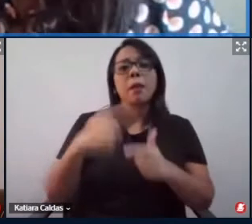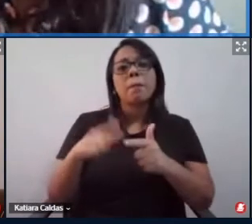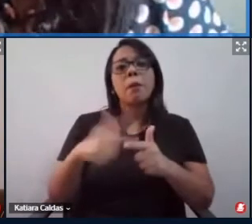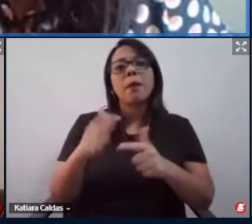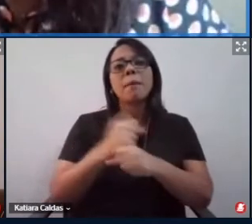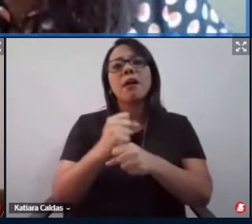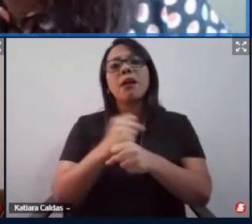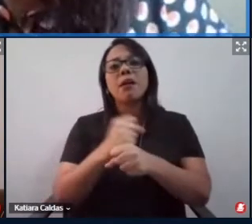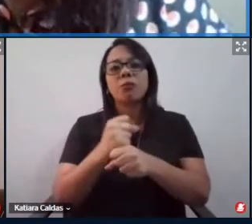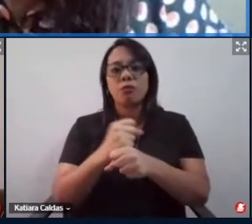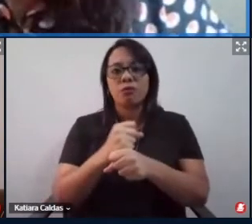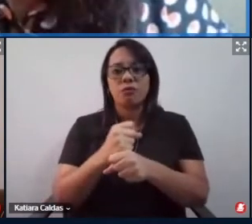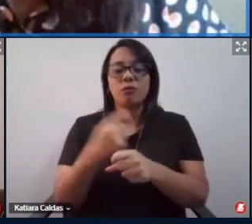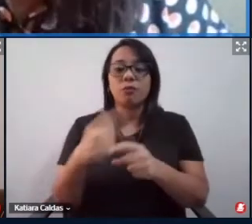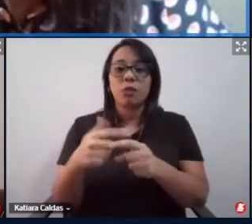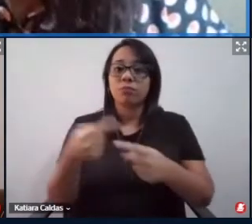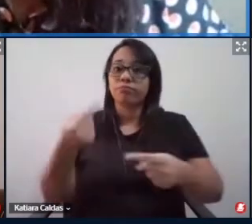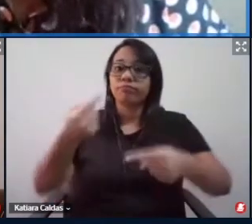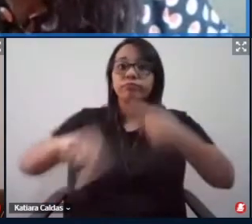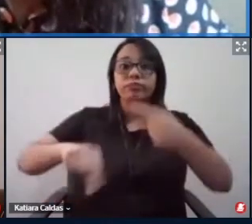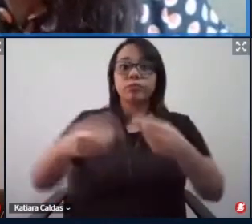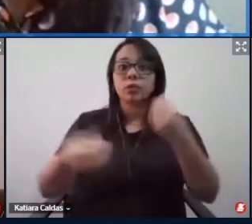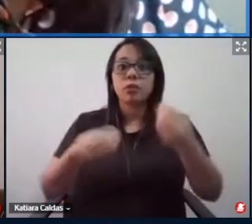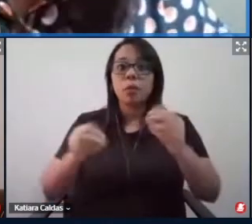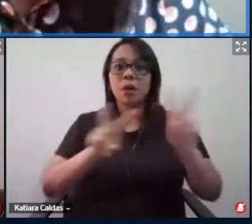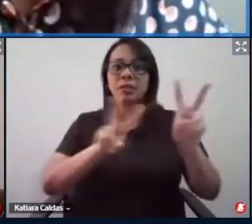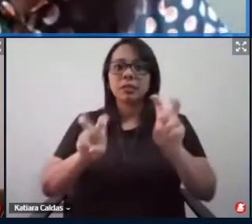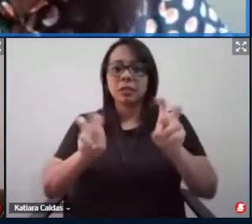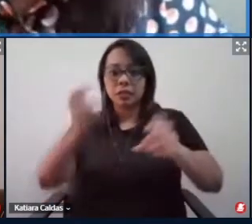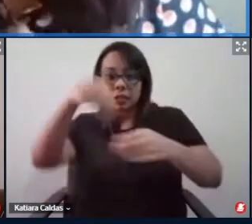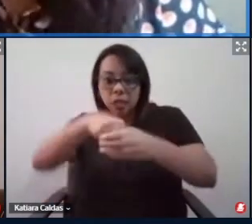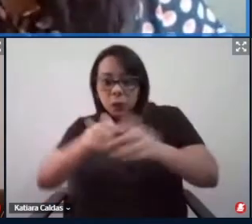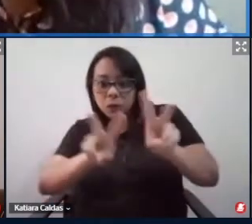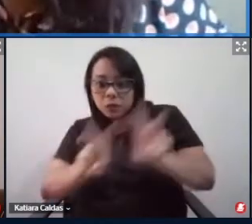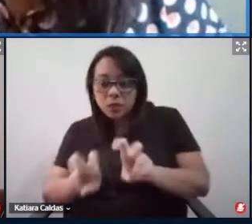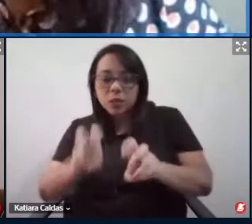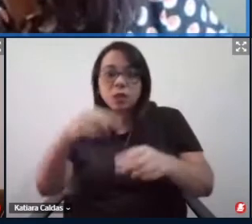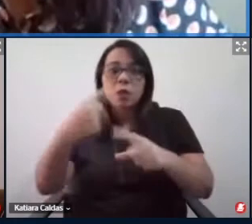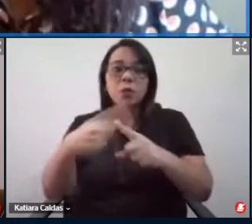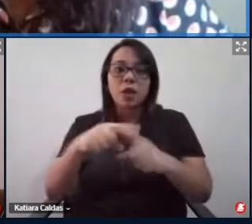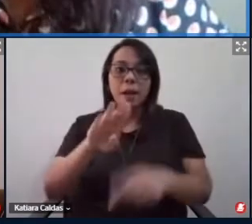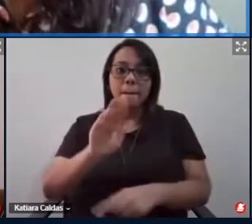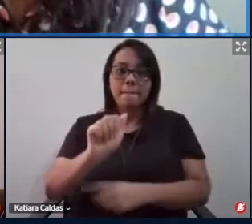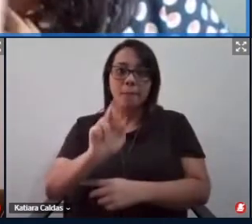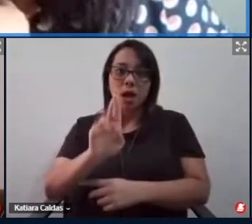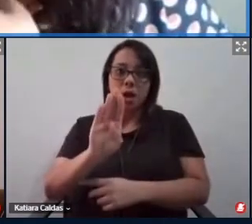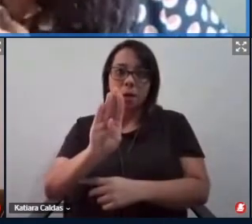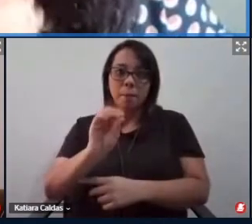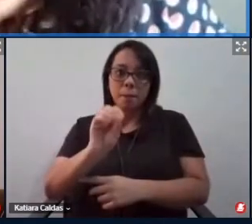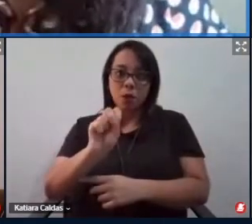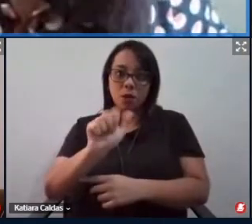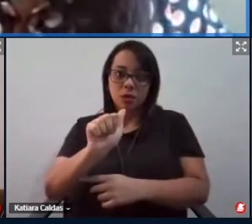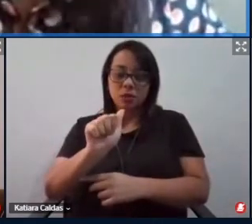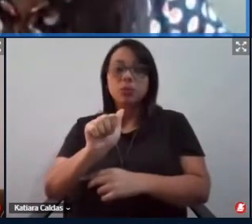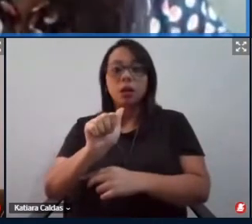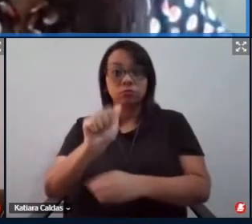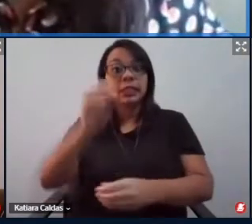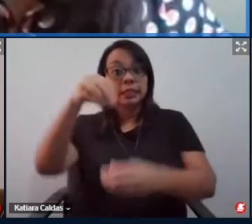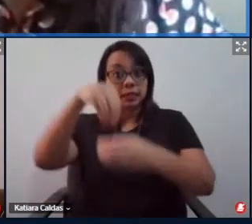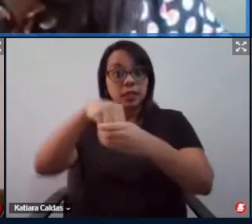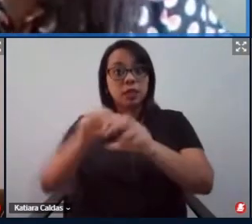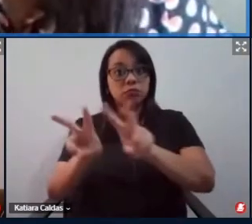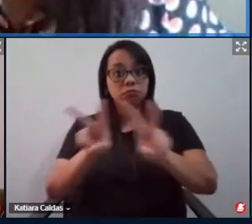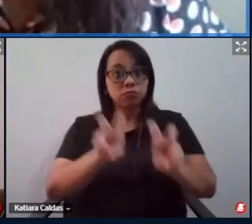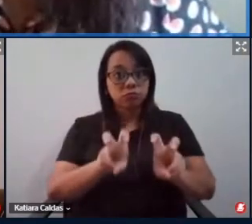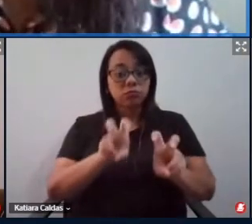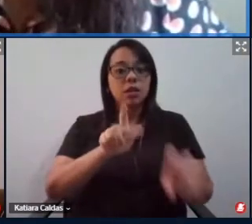porque não é possível uma citação de outra. Cita Gilbert, né? ela, em 81, cita o